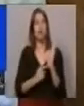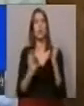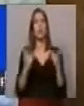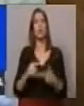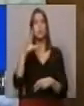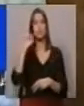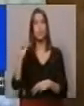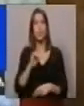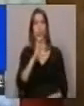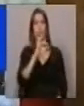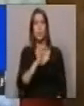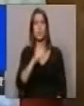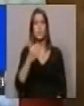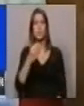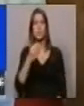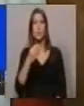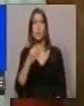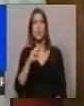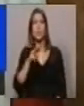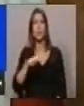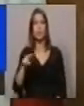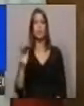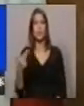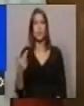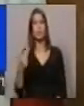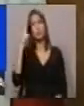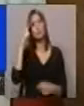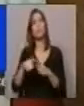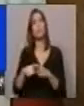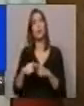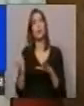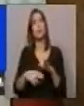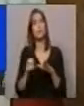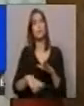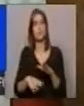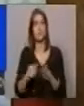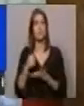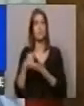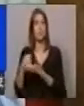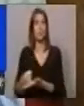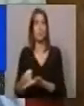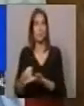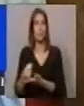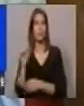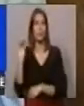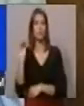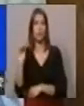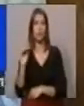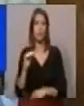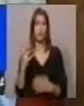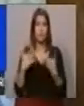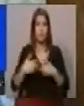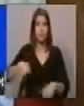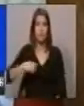verba de 850 milhões de euros para colocar no fundo de resolução. A CGTP considera que não é justo, não